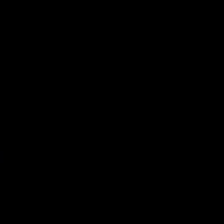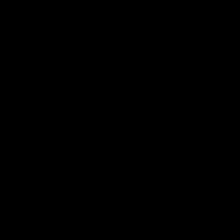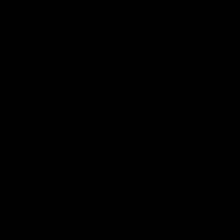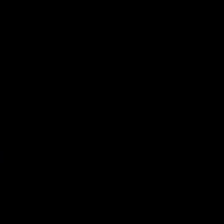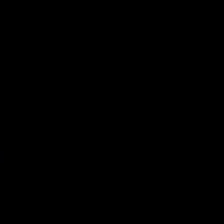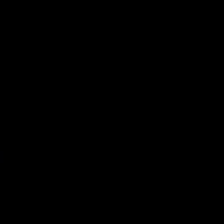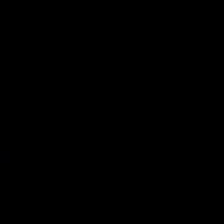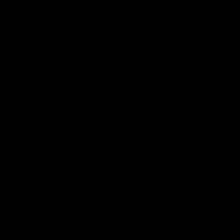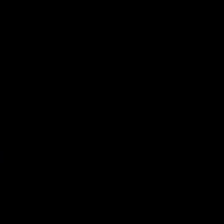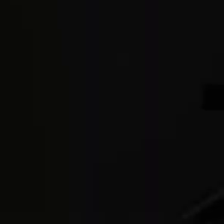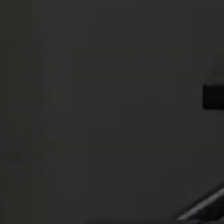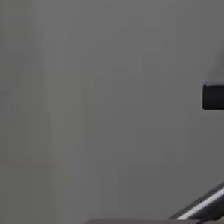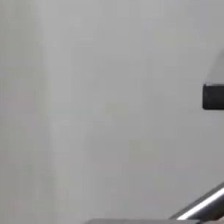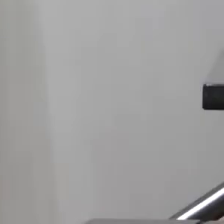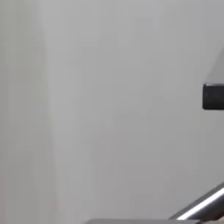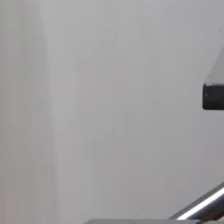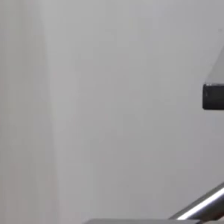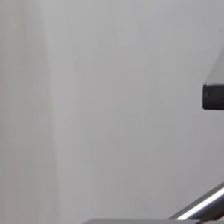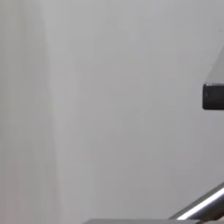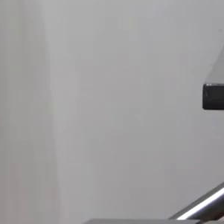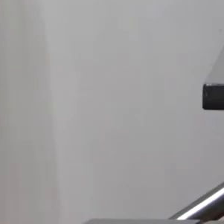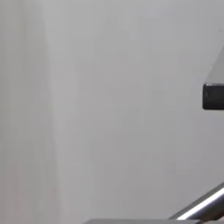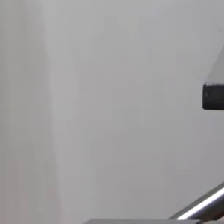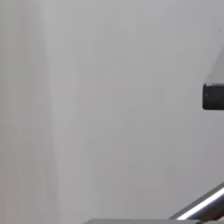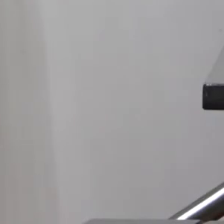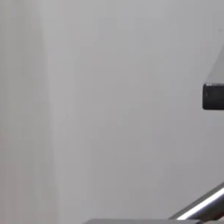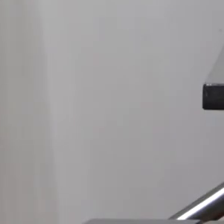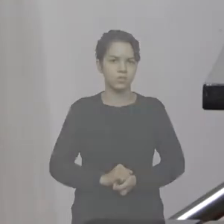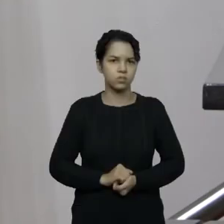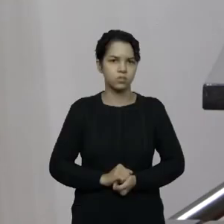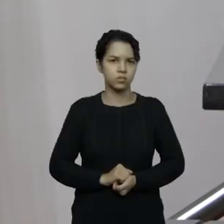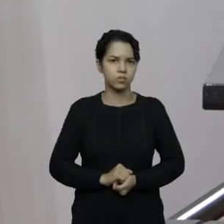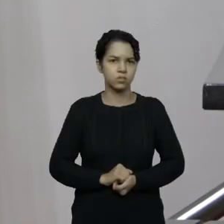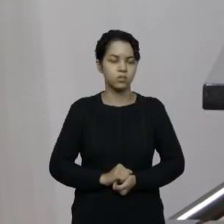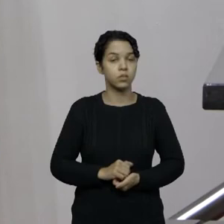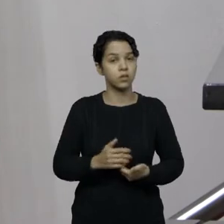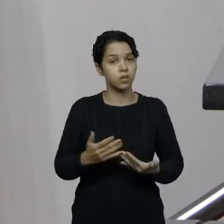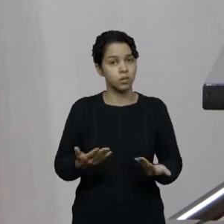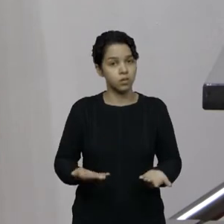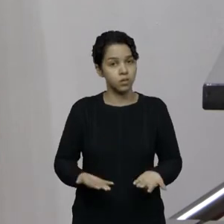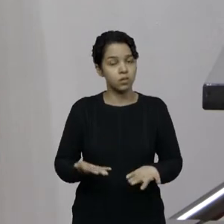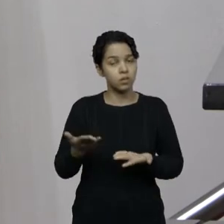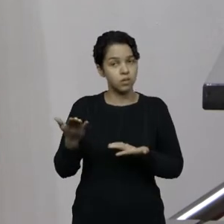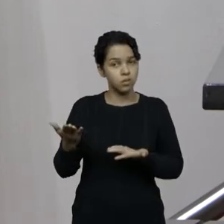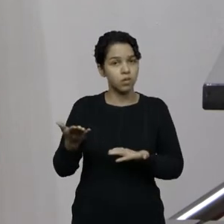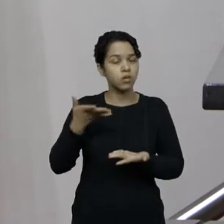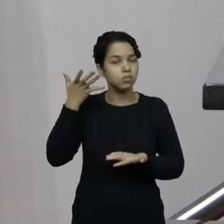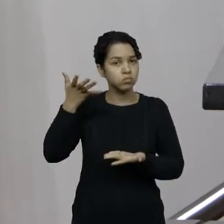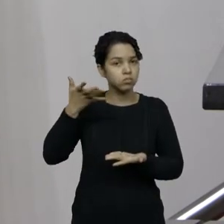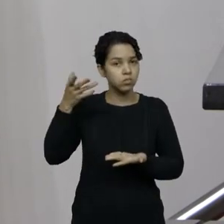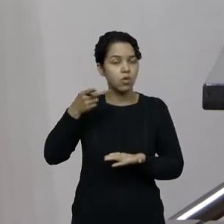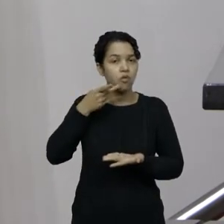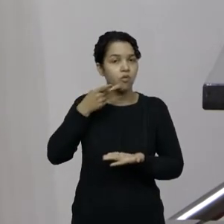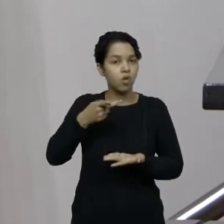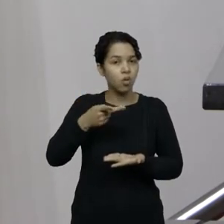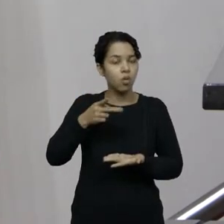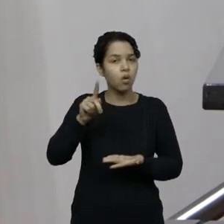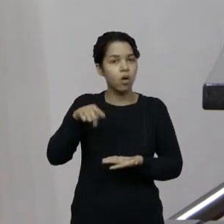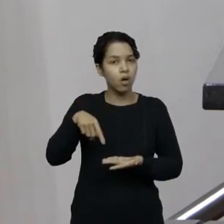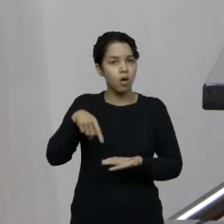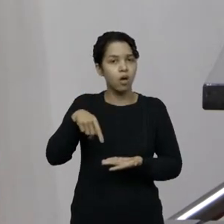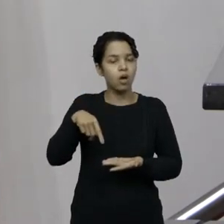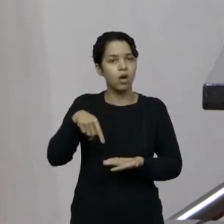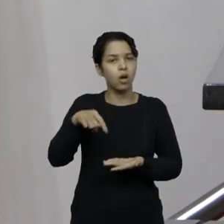que fala e quarto obrigado assim oi ou então essa é a fala do prefeito Topázio